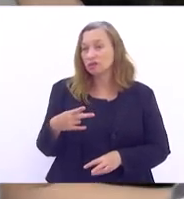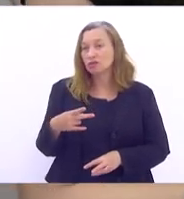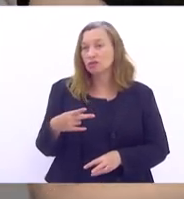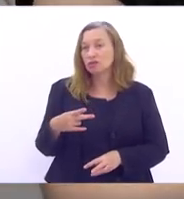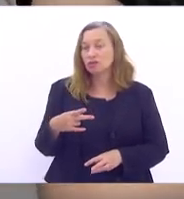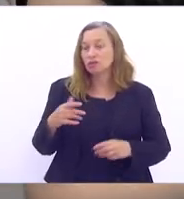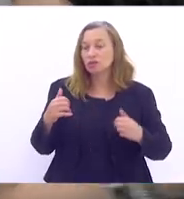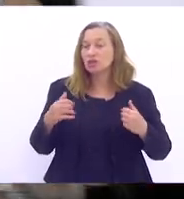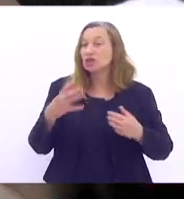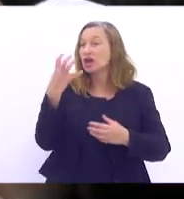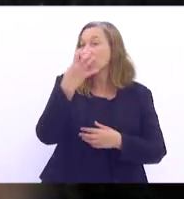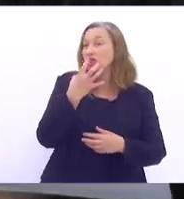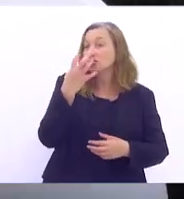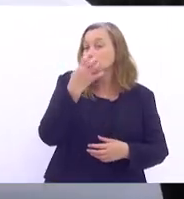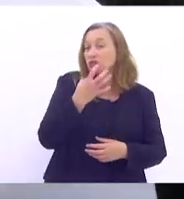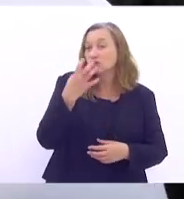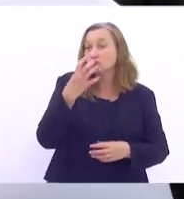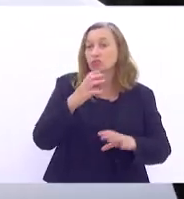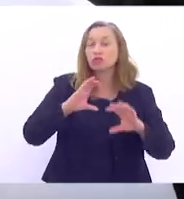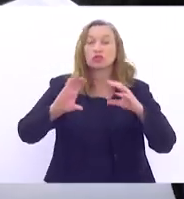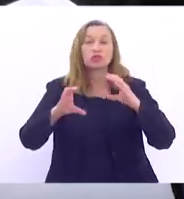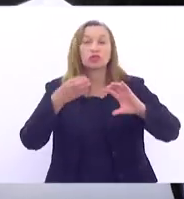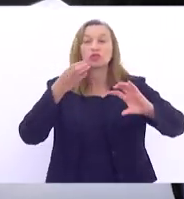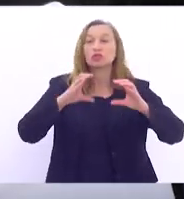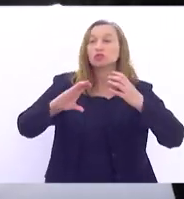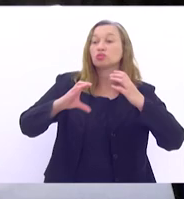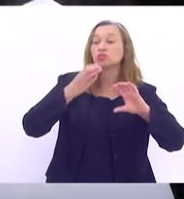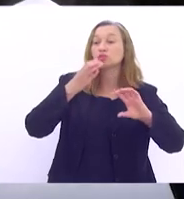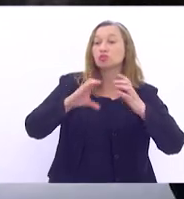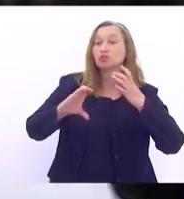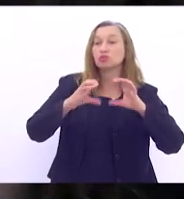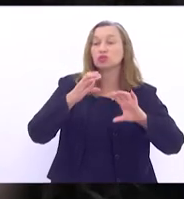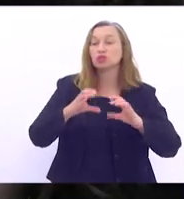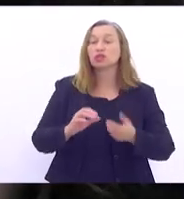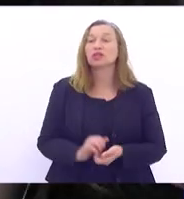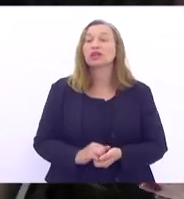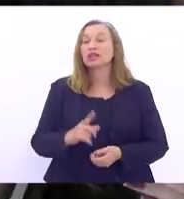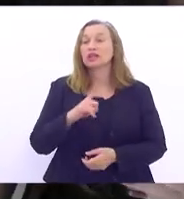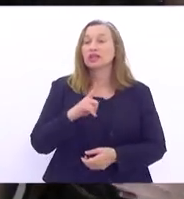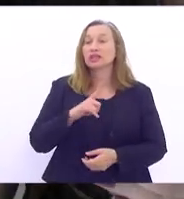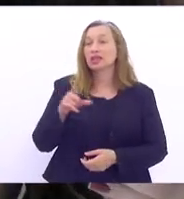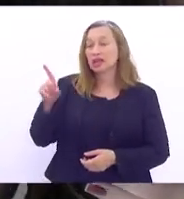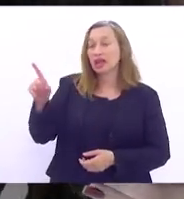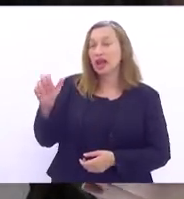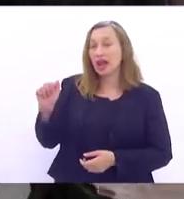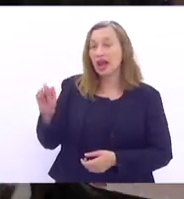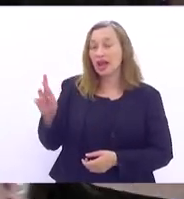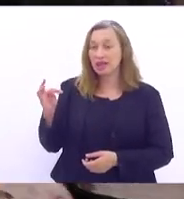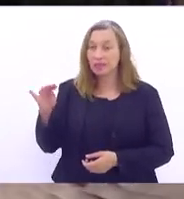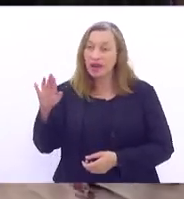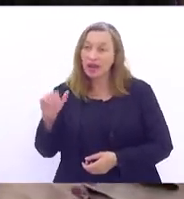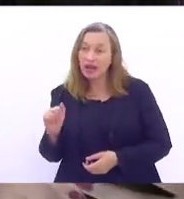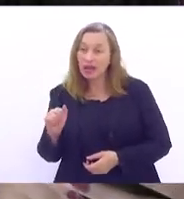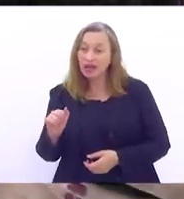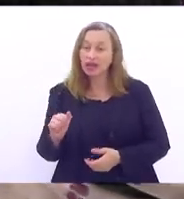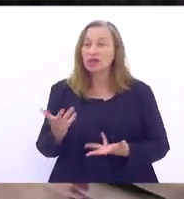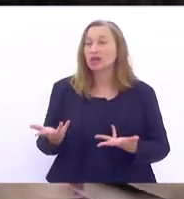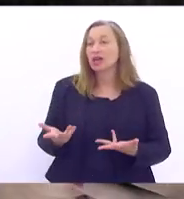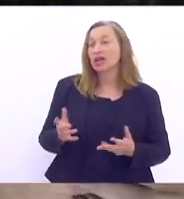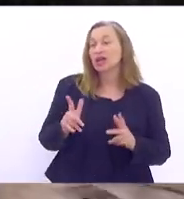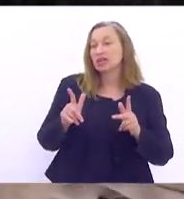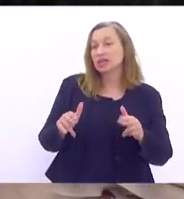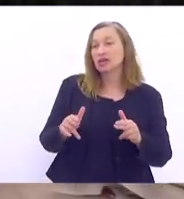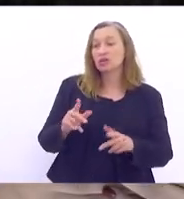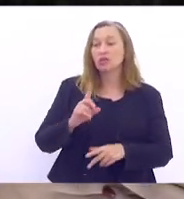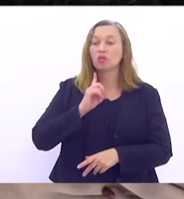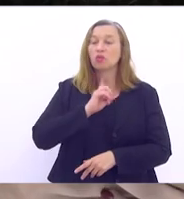dos cânticos, a questão da gente ter, por exemplo, na arquibancada torcidas como a torcida rubro-negra, que